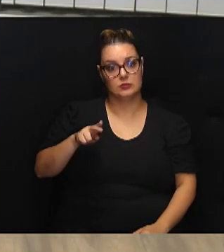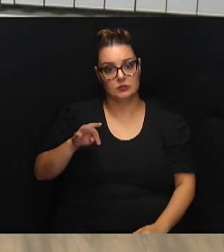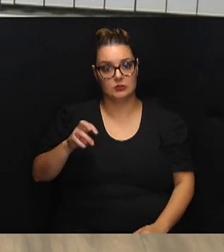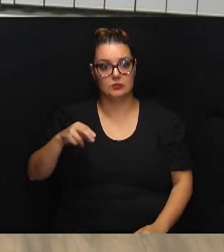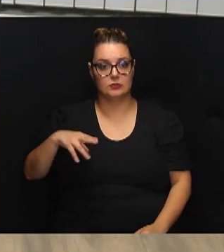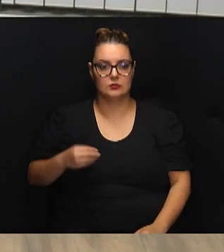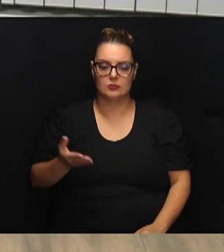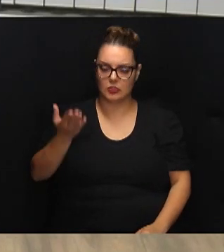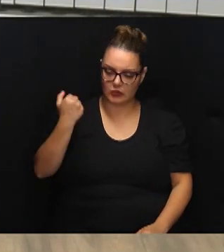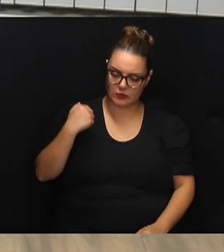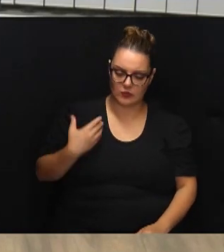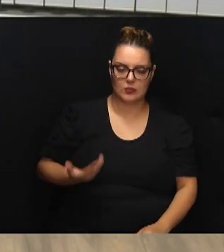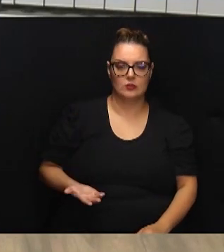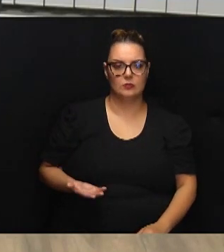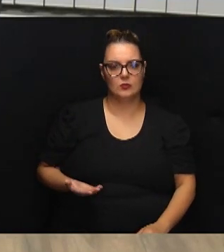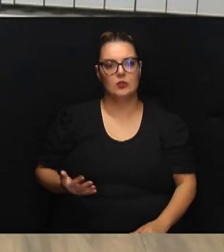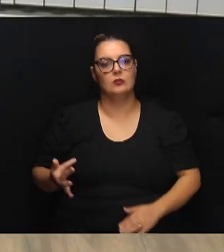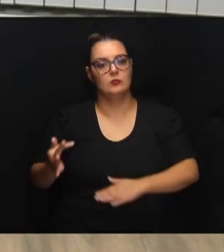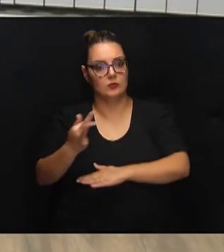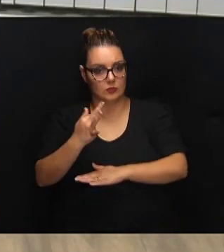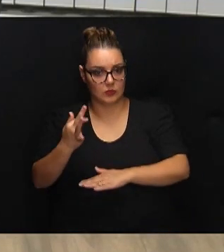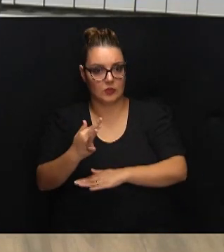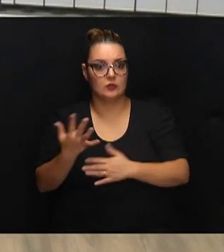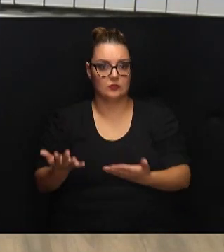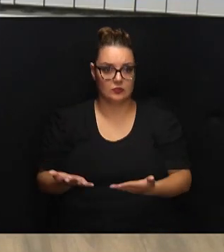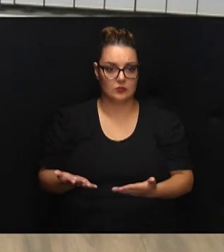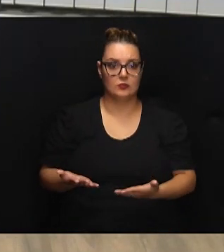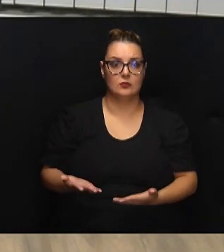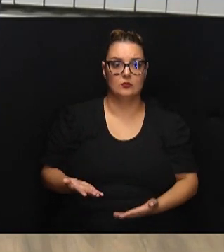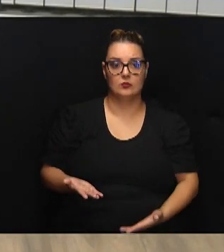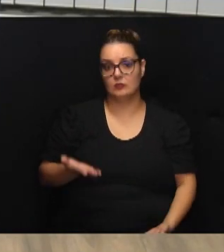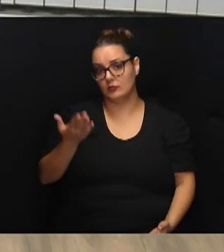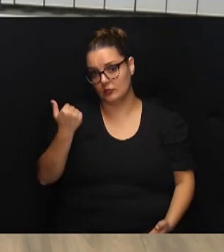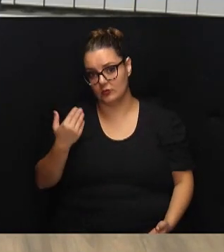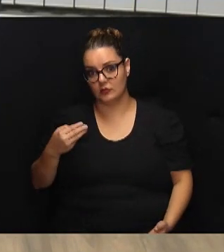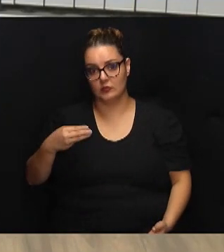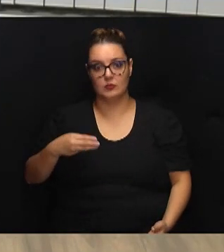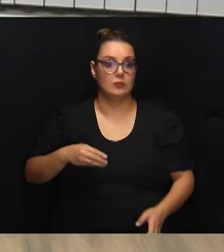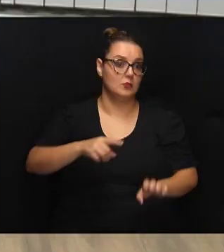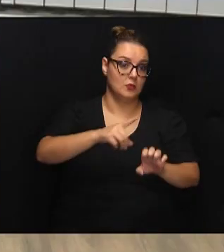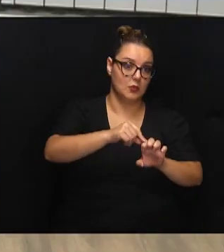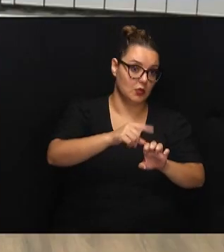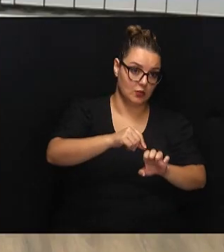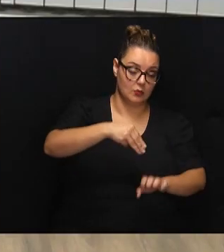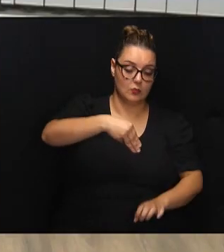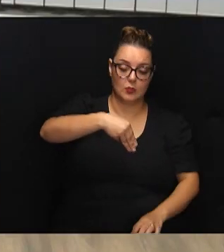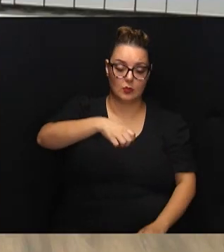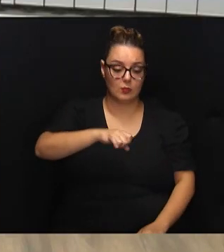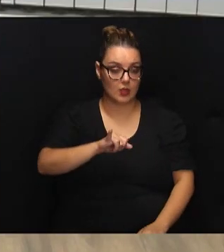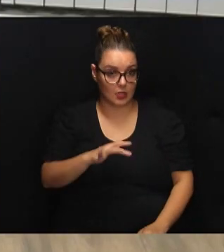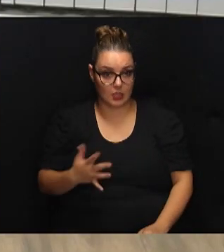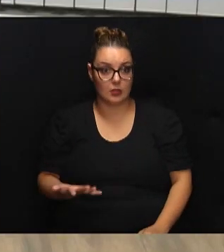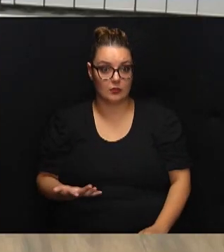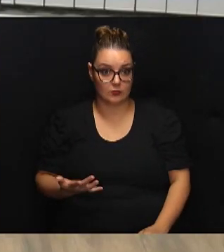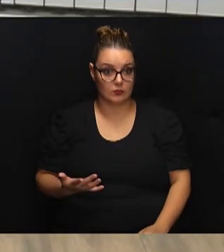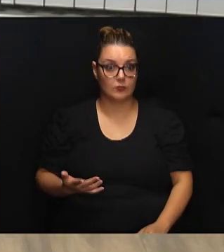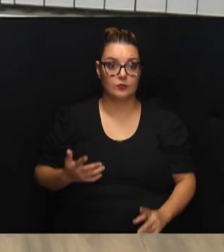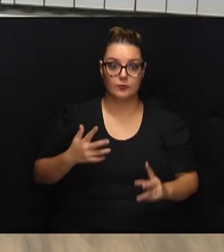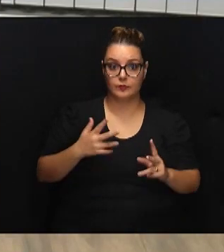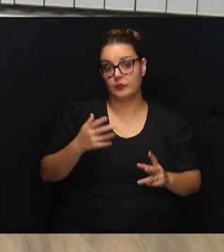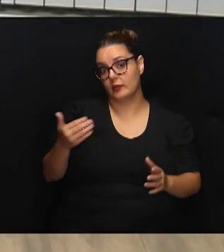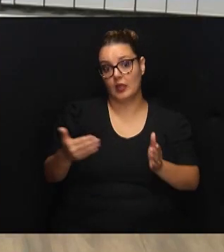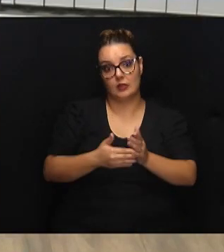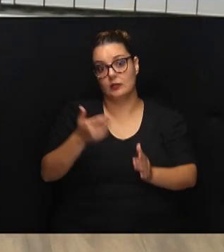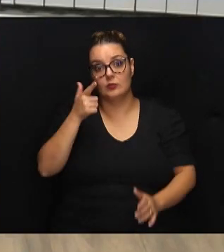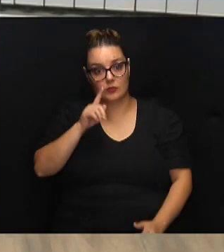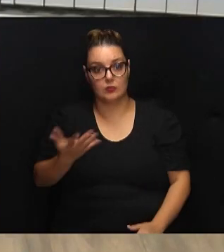Vamos lá, vamos formalizar, né? Vamos para o microempreendedor individual, enquanto você não consegue